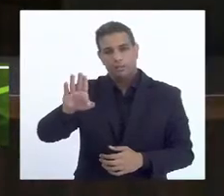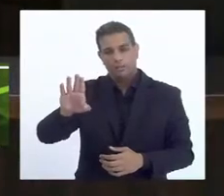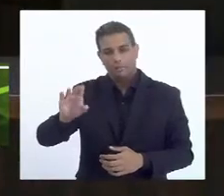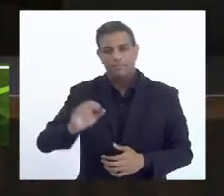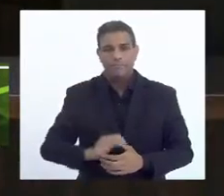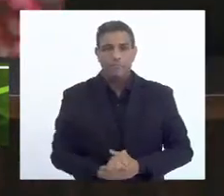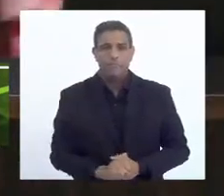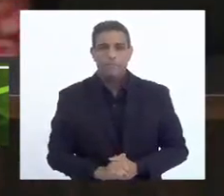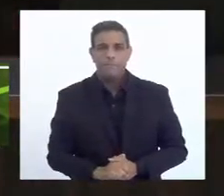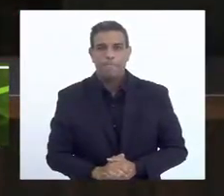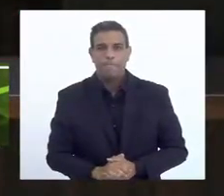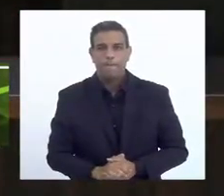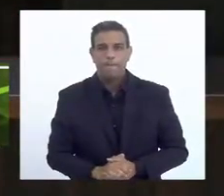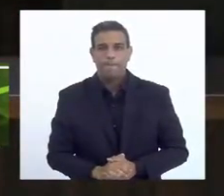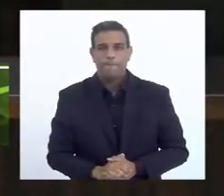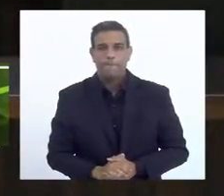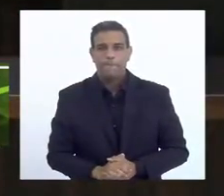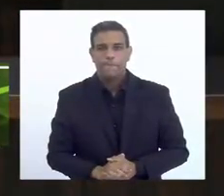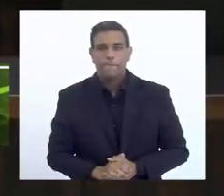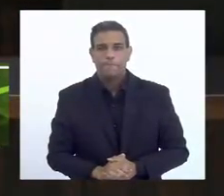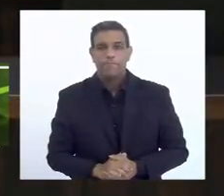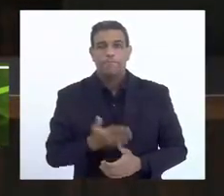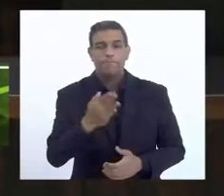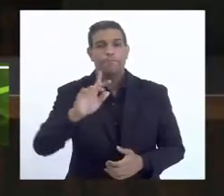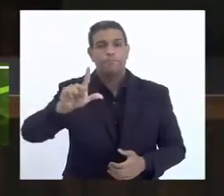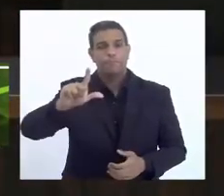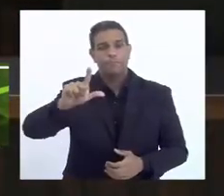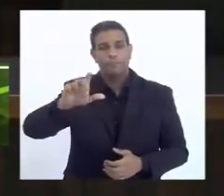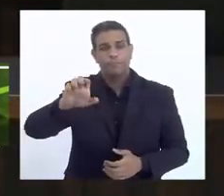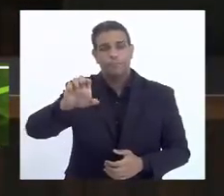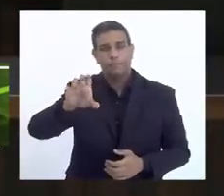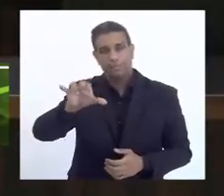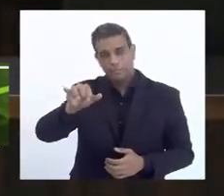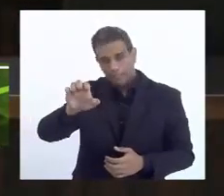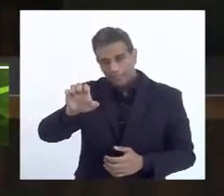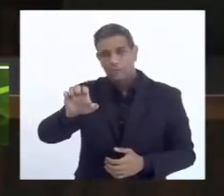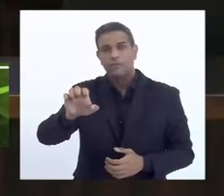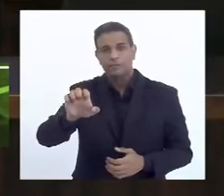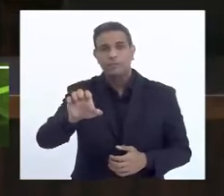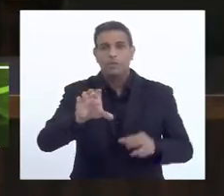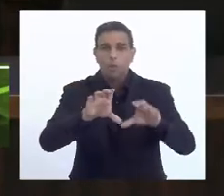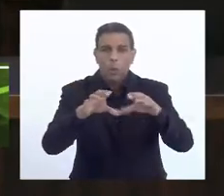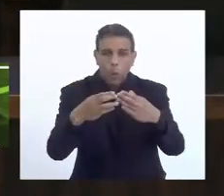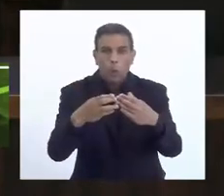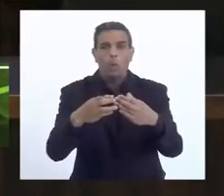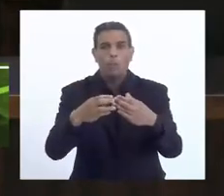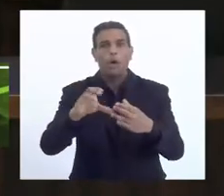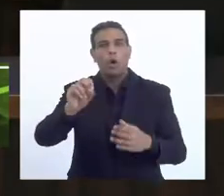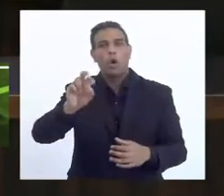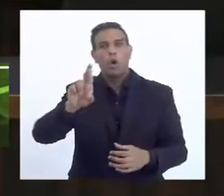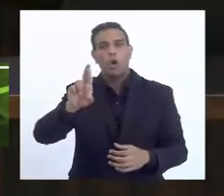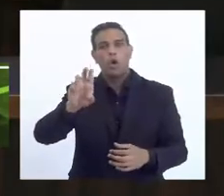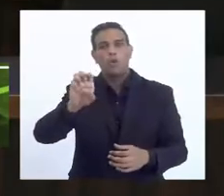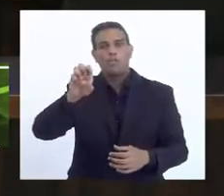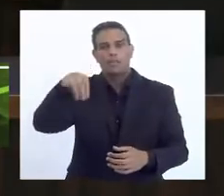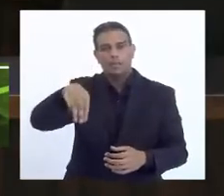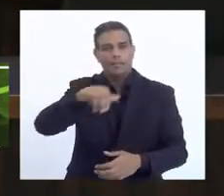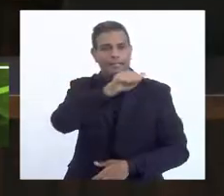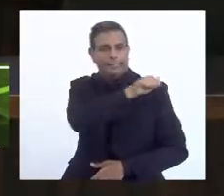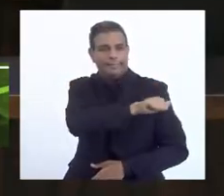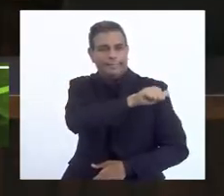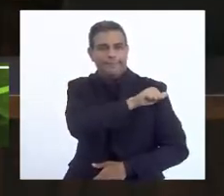Niterói, da Gleice Kelly Bisaggio, do Corém RJ,